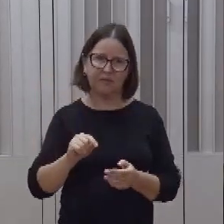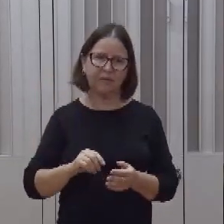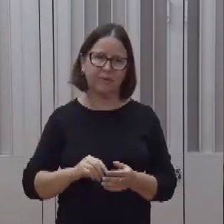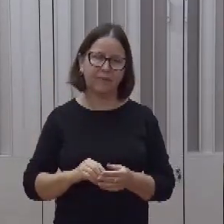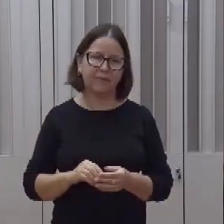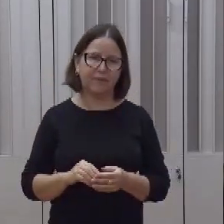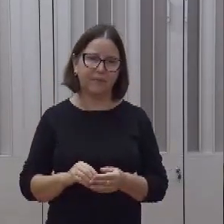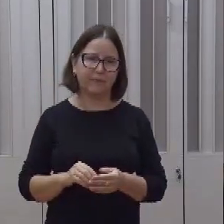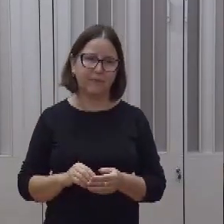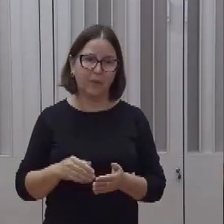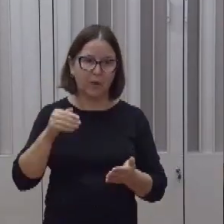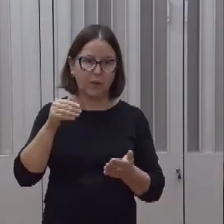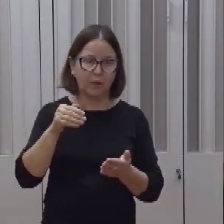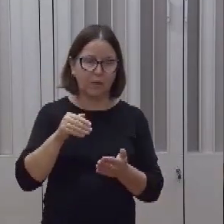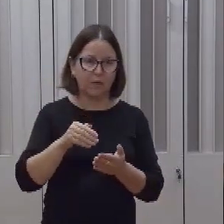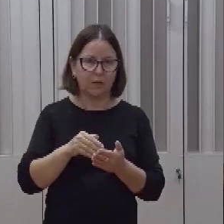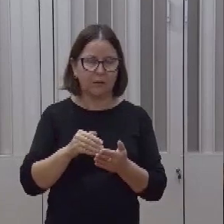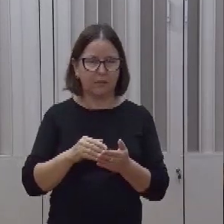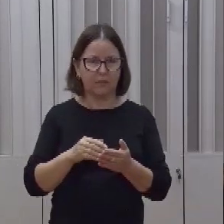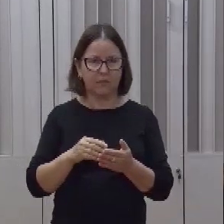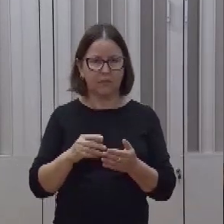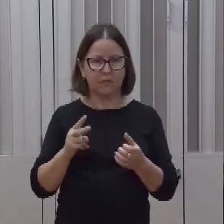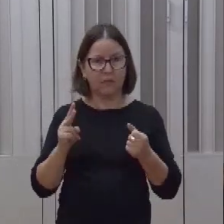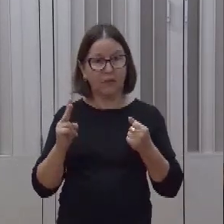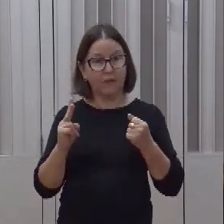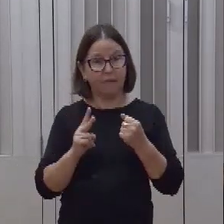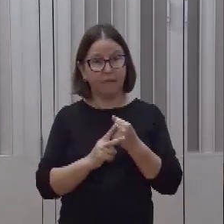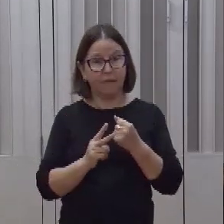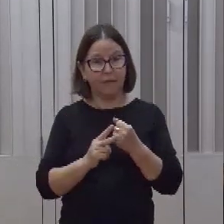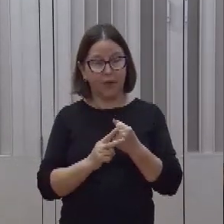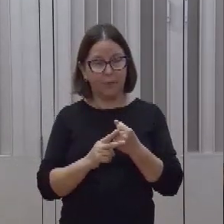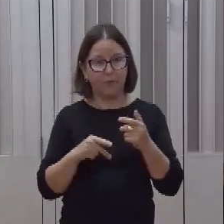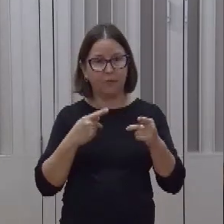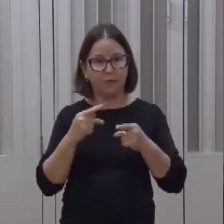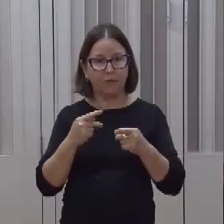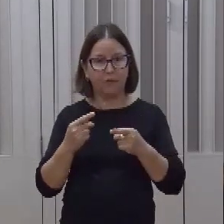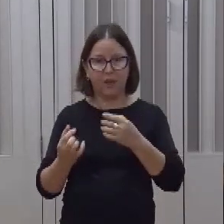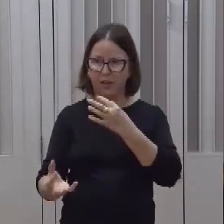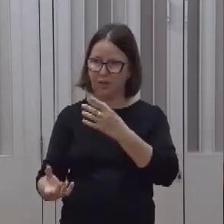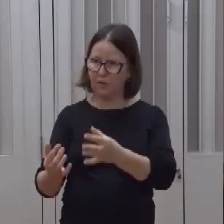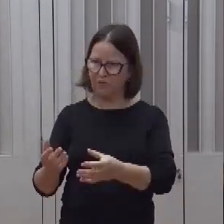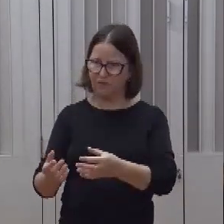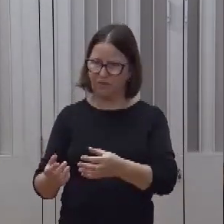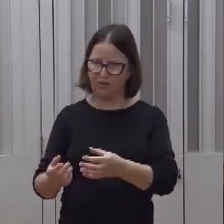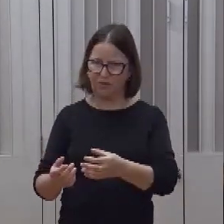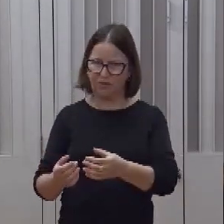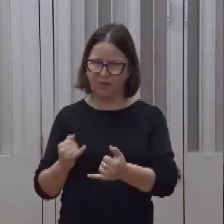O último verbo que está usado aqui, no fogo, nos dá a ideia de inferno.